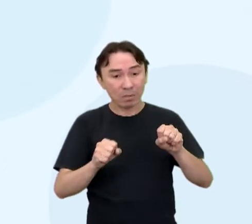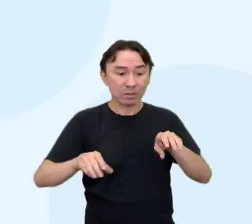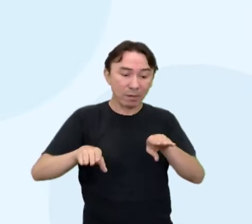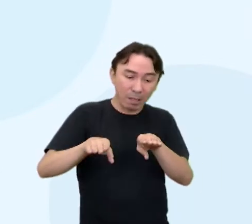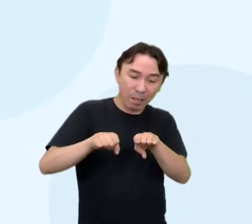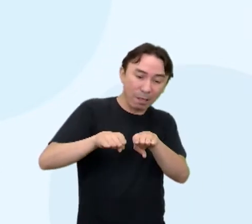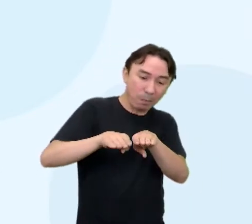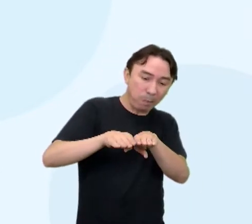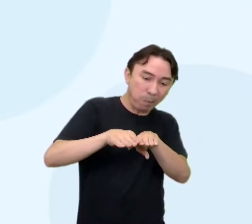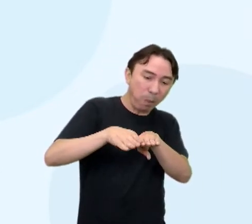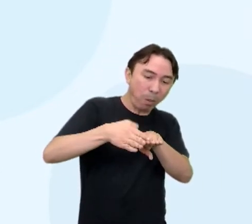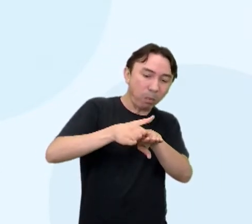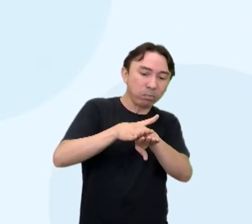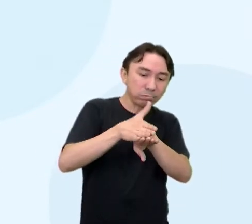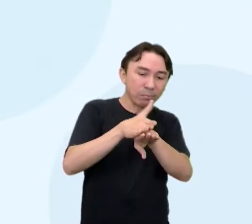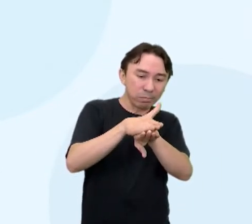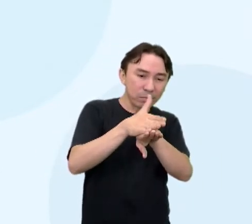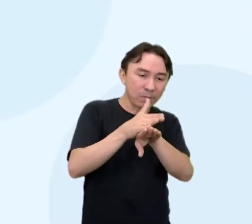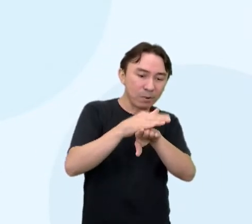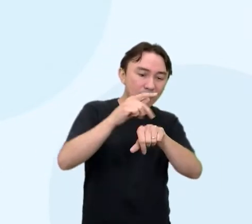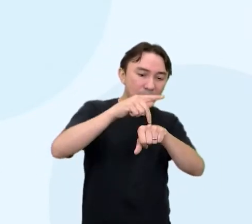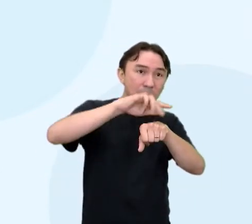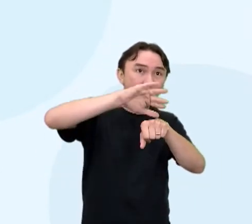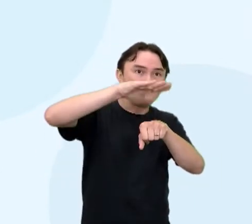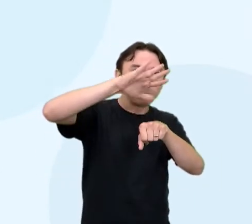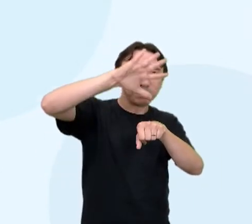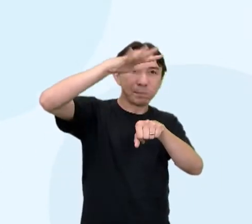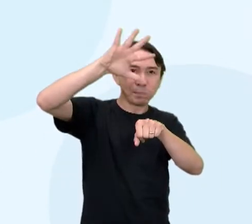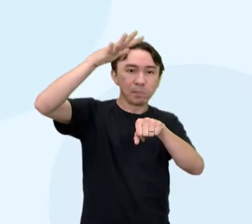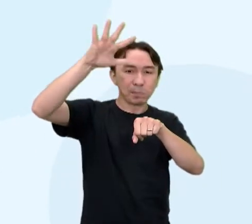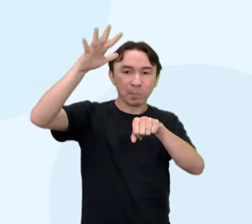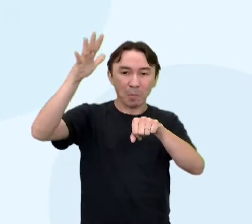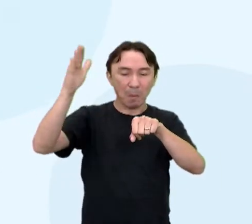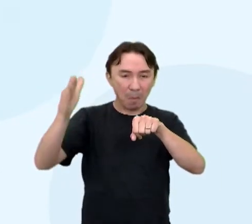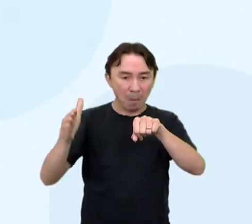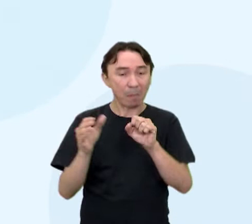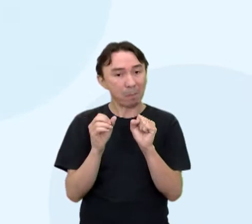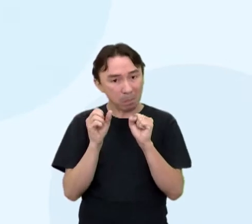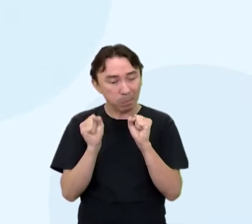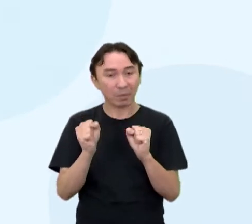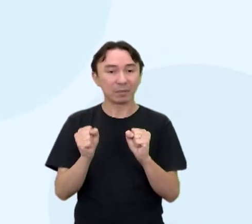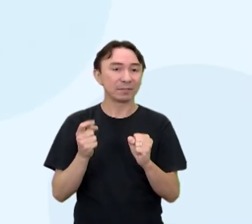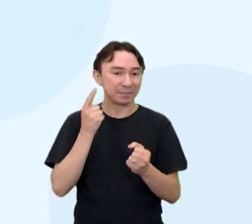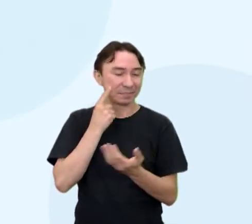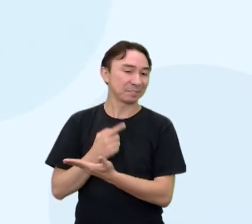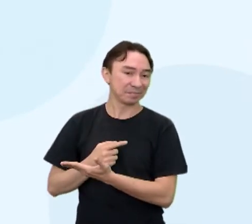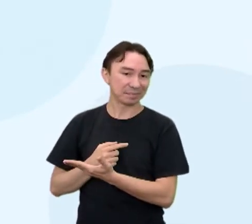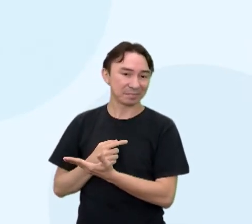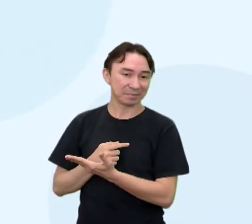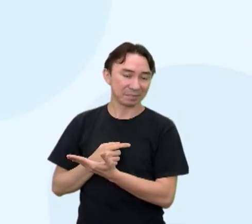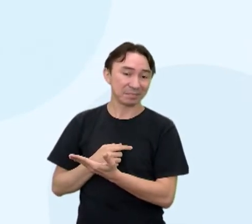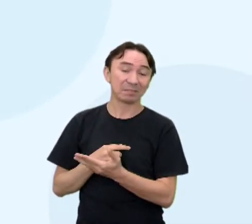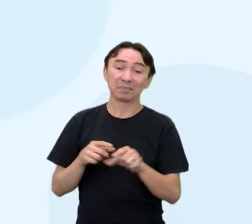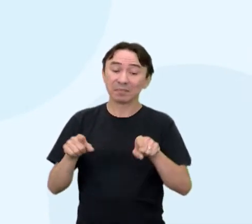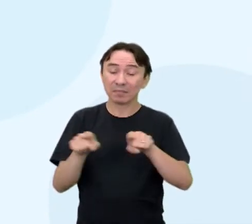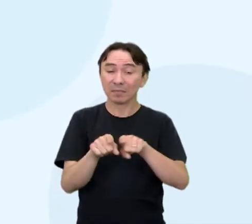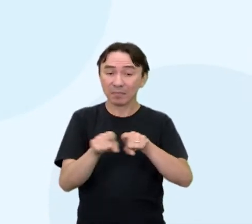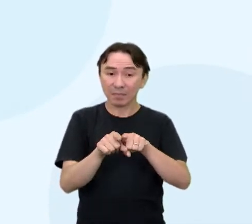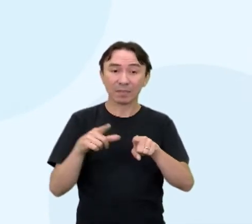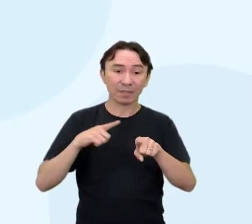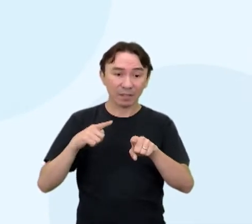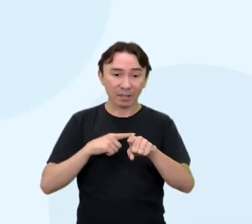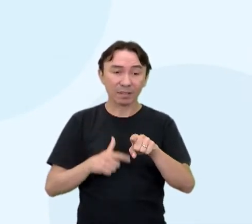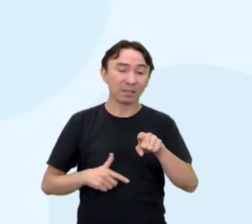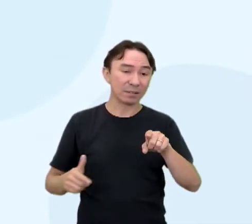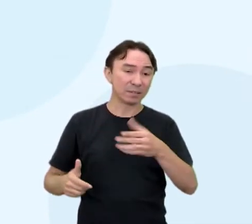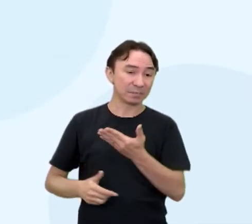né, montanhosos, né, e cordilheiras, né? Por isso que falamos de dobramentos modernos, né? E a segunda responde pela formação das